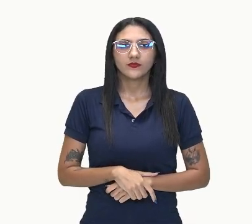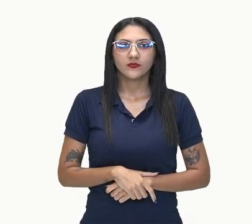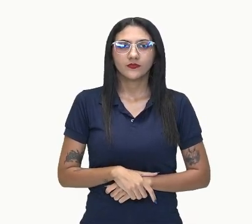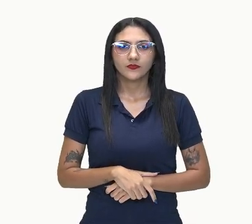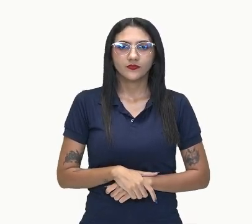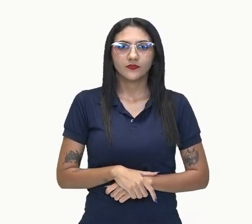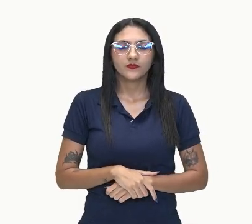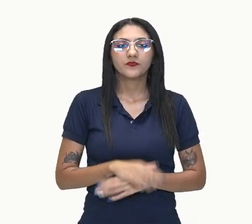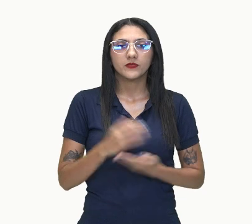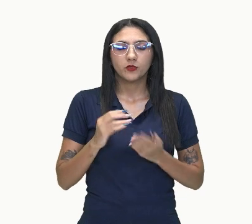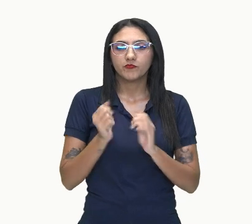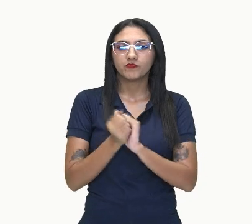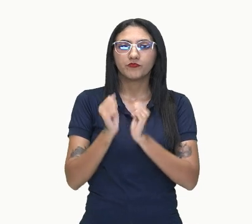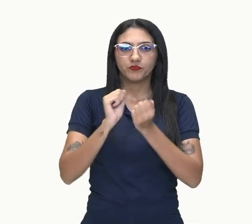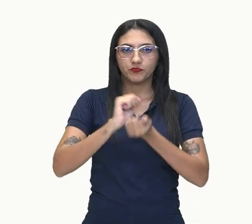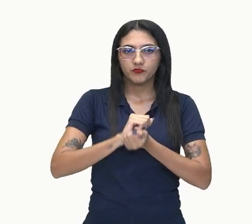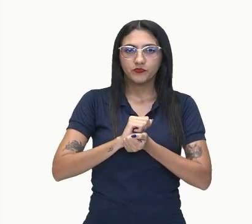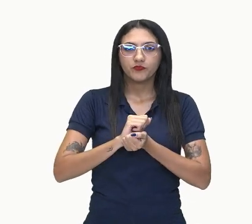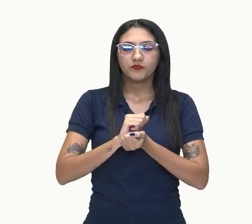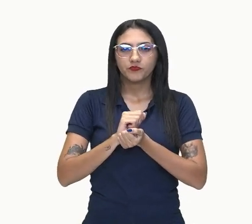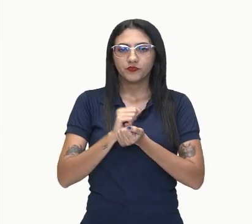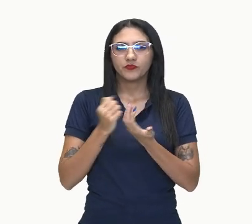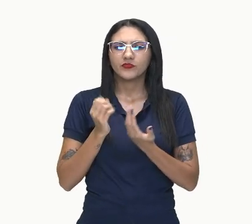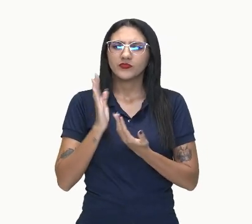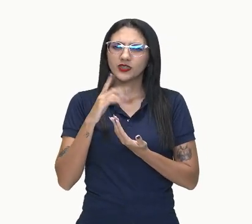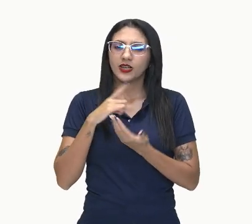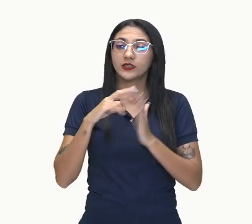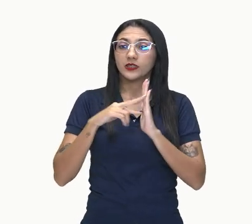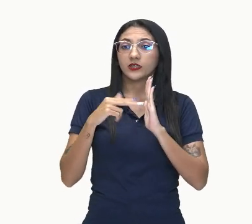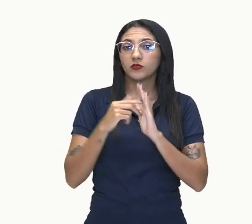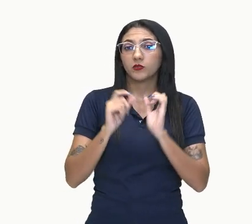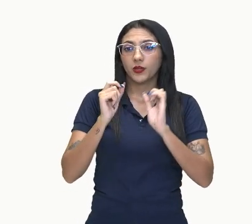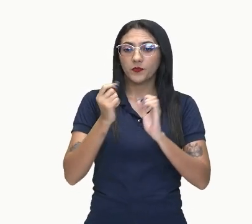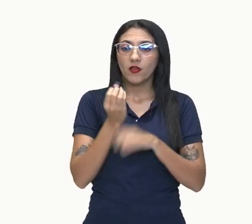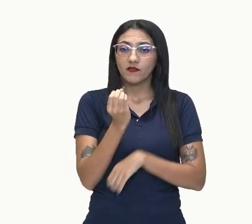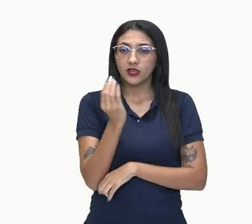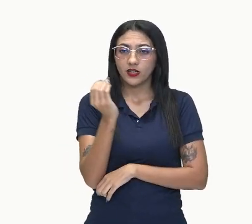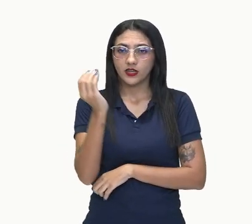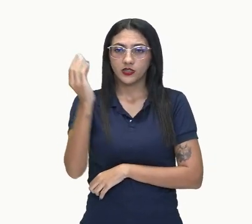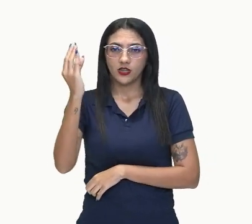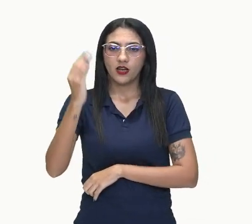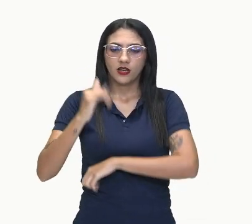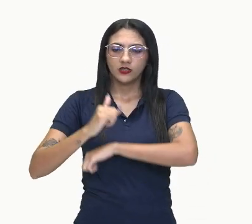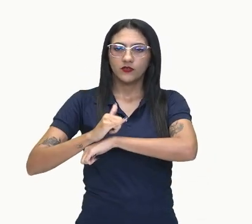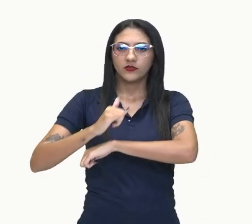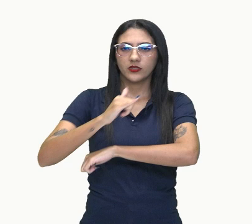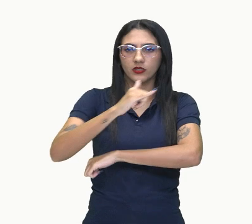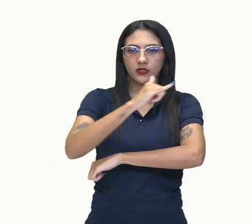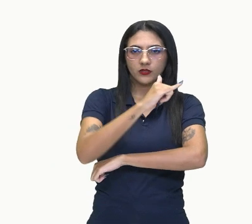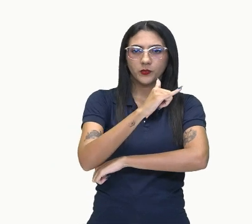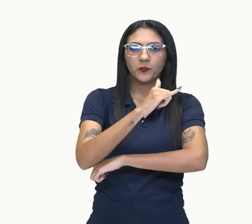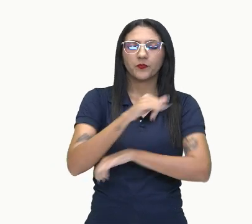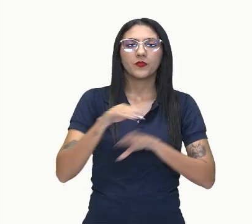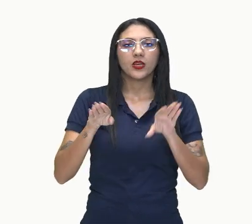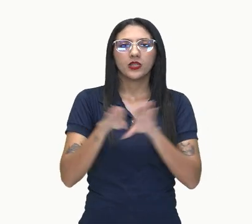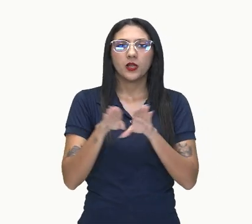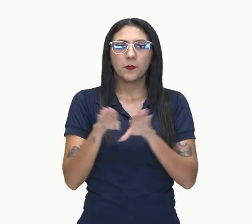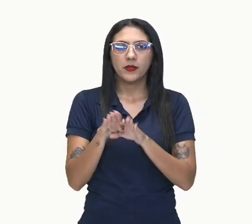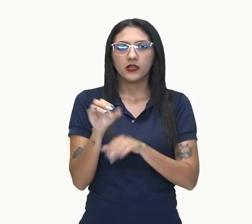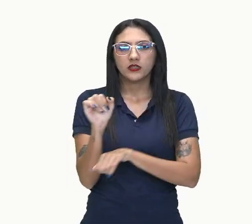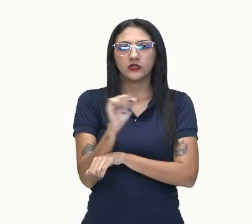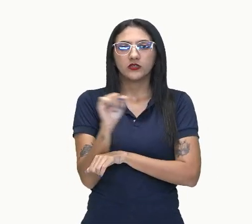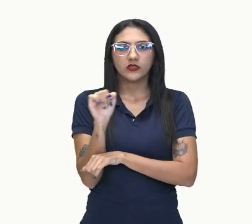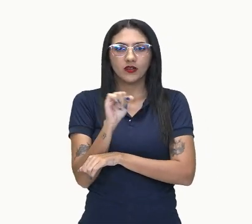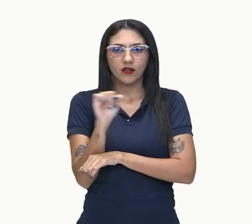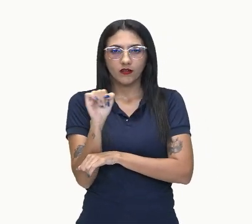já viajei das duas formas, né? Que é viajar de avião, traveling by plane, e já viajei de carro também, traveling